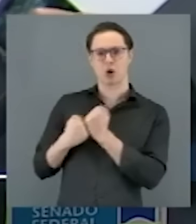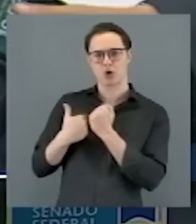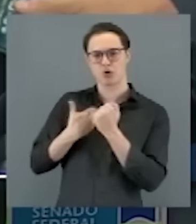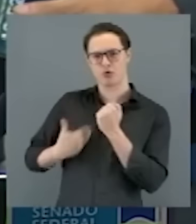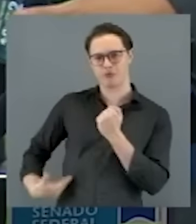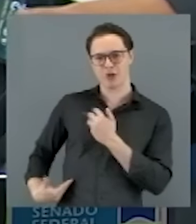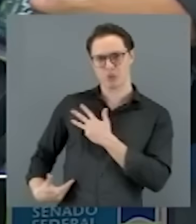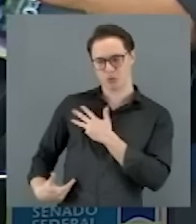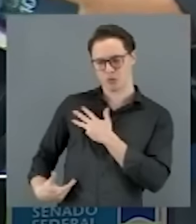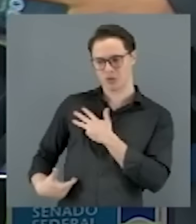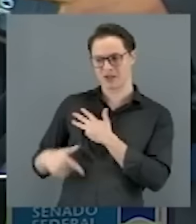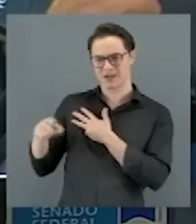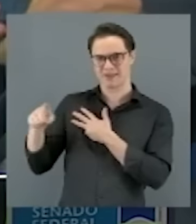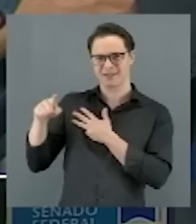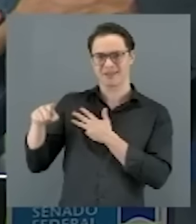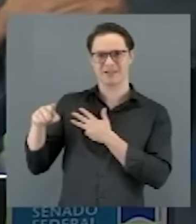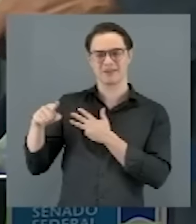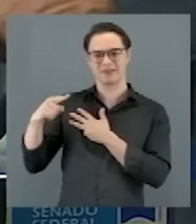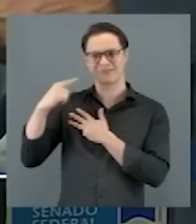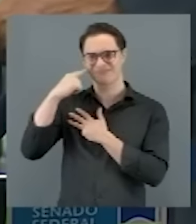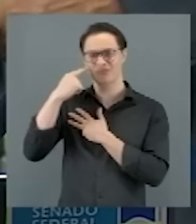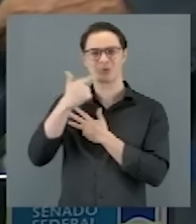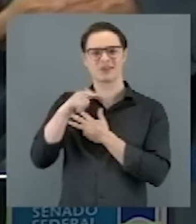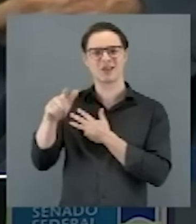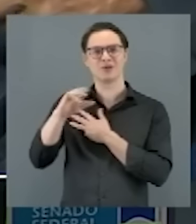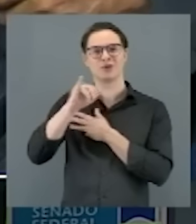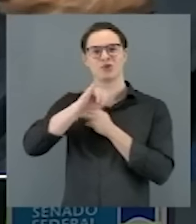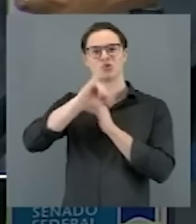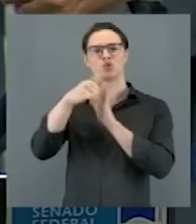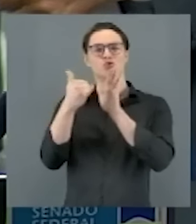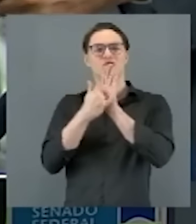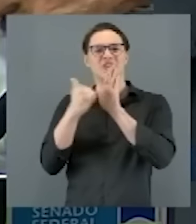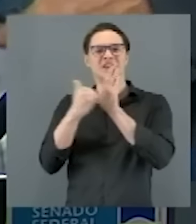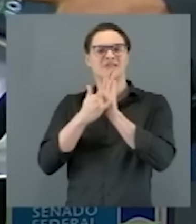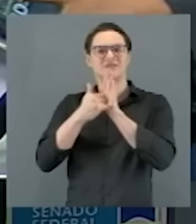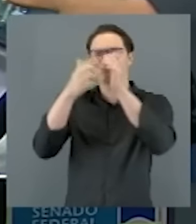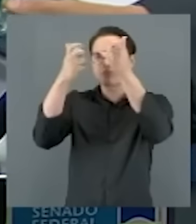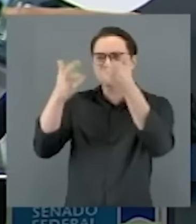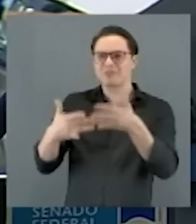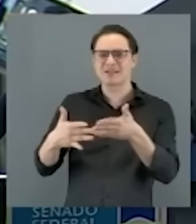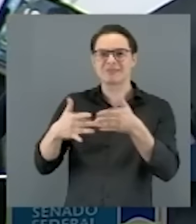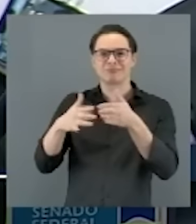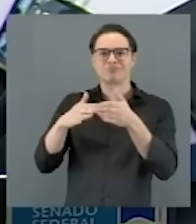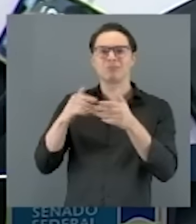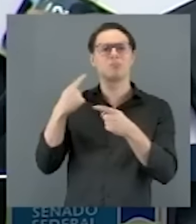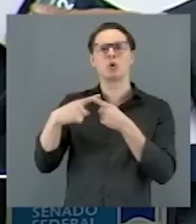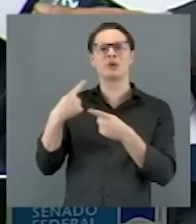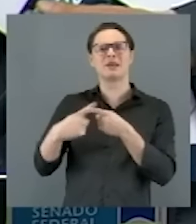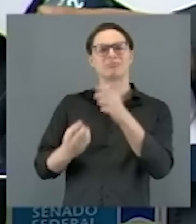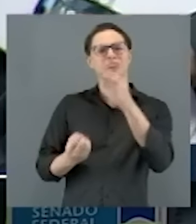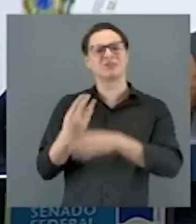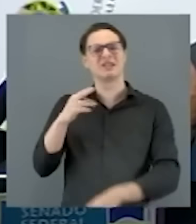que, ao não encontrar argumentos para sustentar a defesa